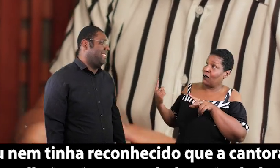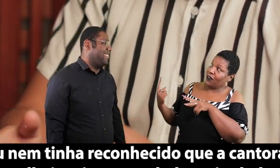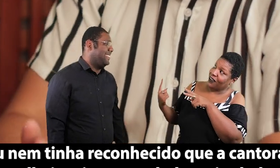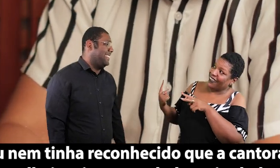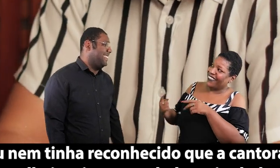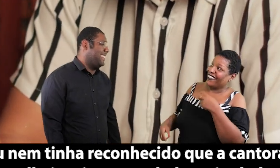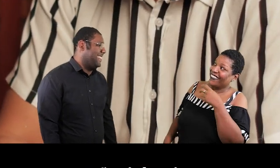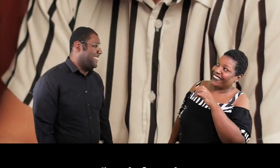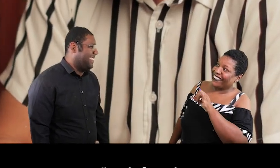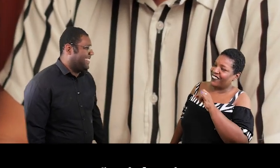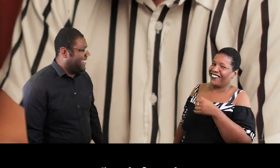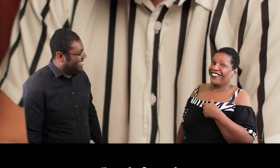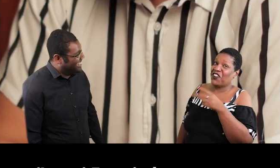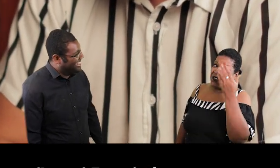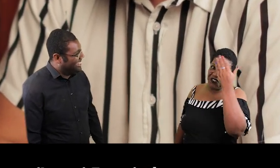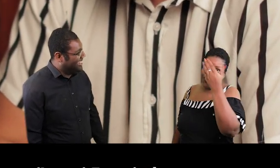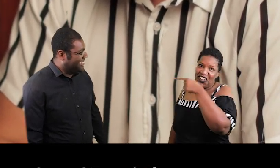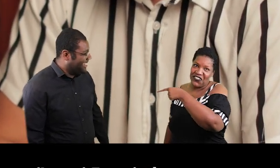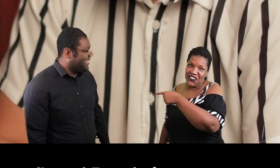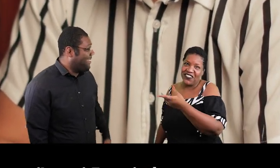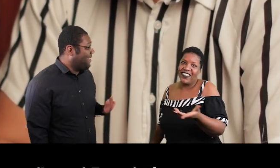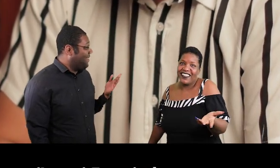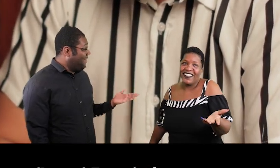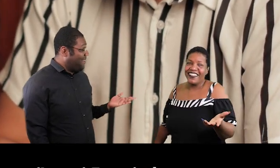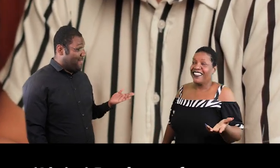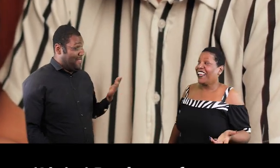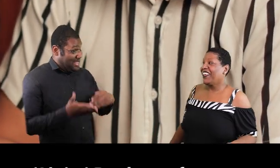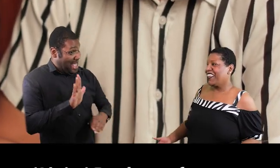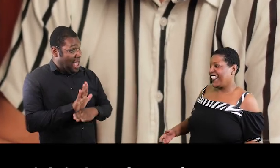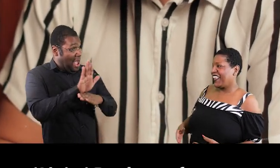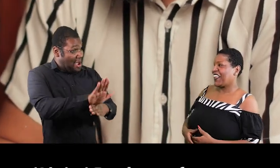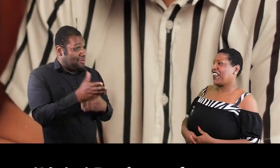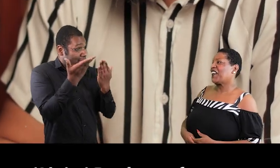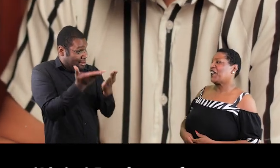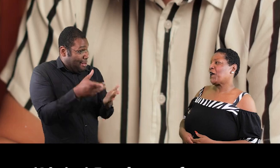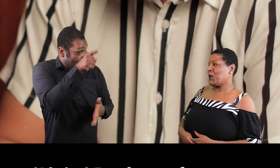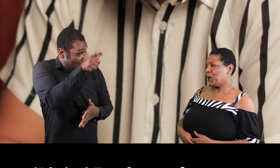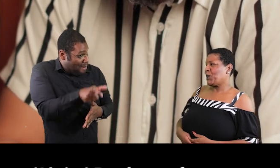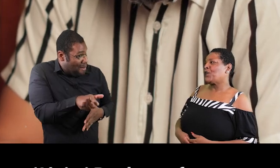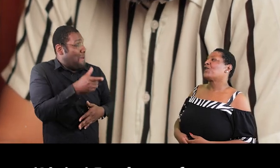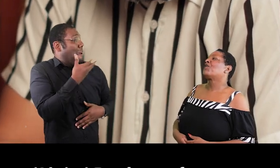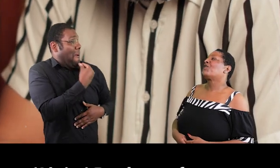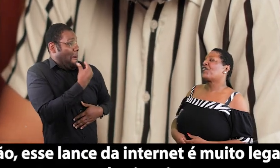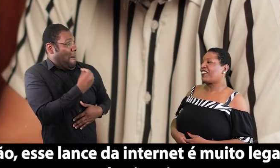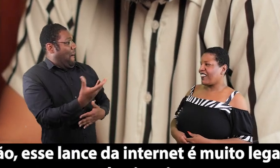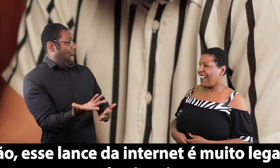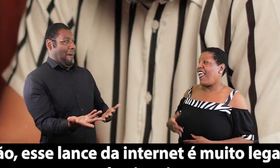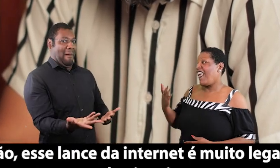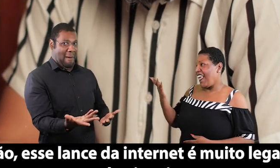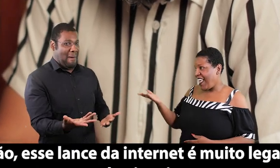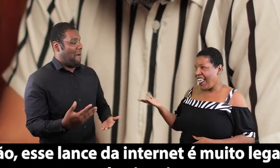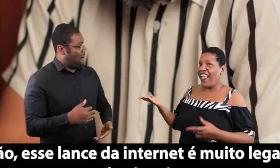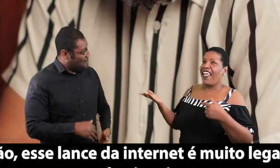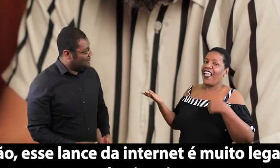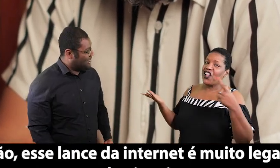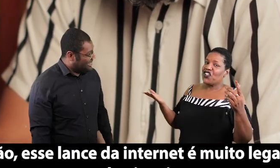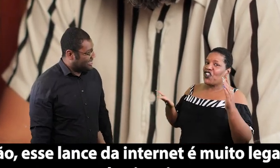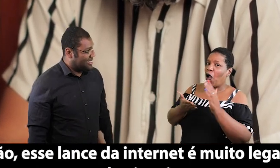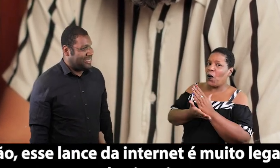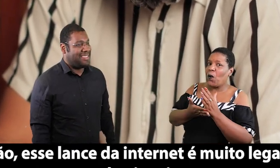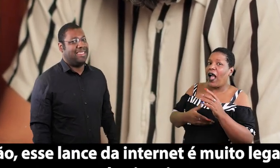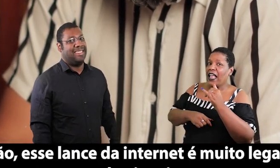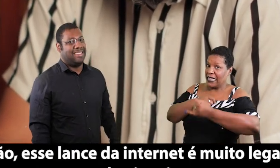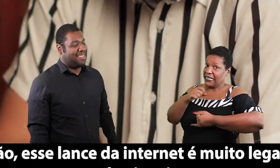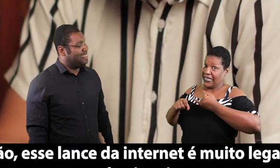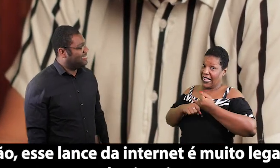pro lado, ela toda lá. E eu não tinha visto. Então... E tu ajudou o cara E nem de alguma sabia. forma, assim, né? Então, esse lance da internet